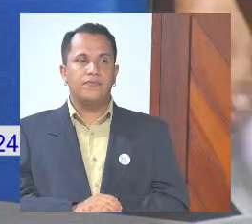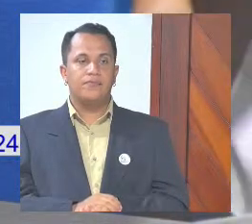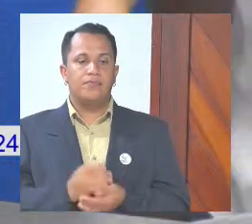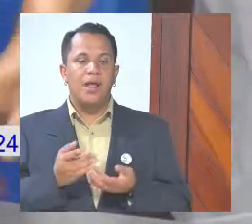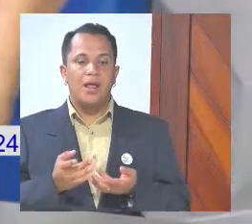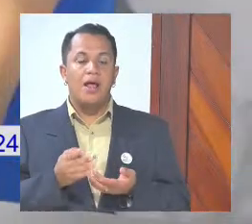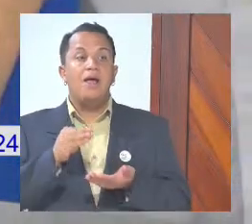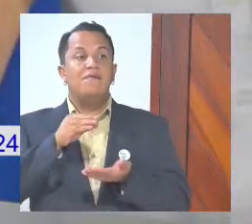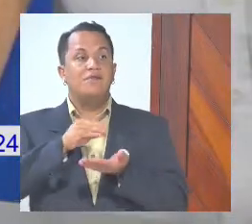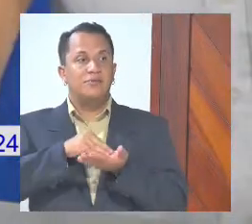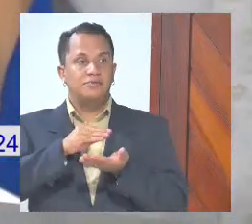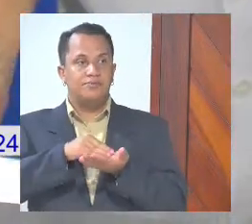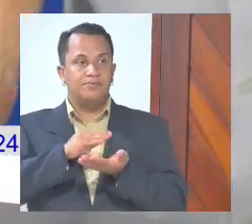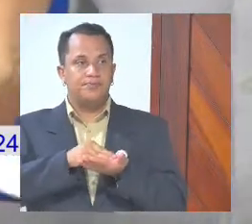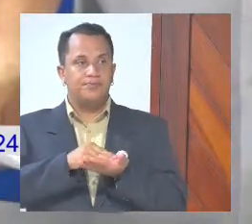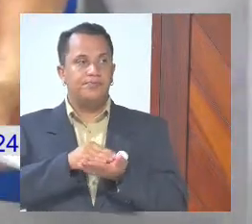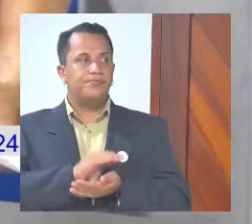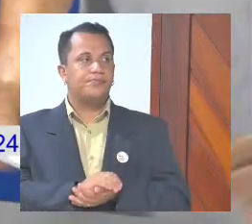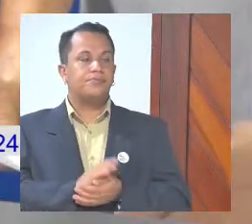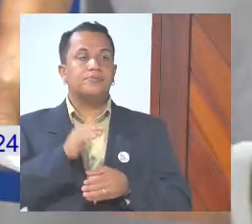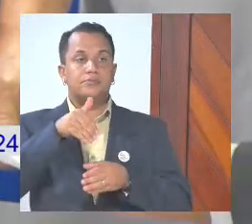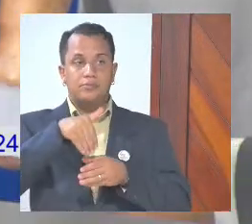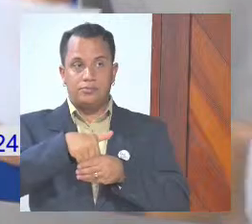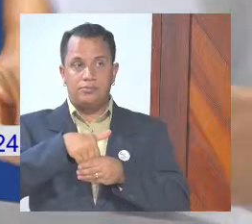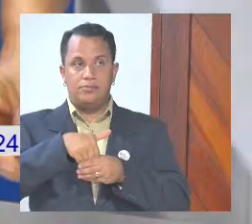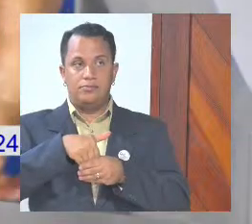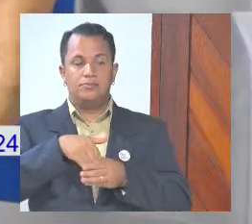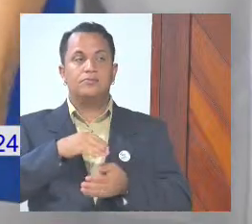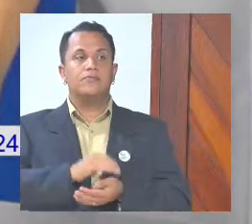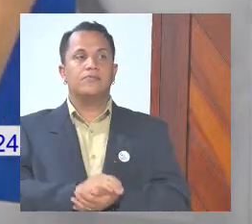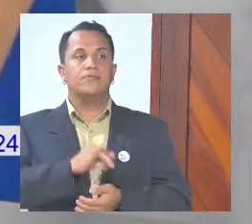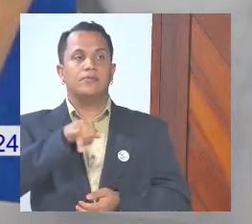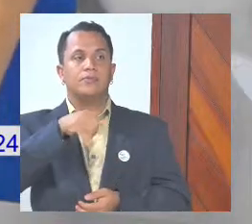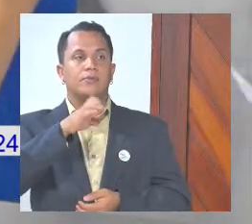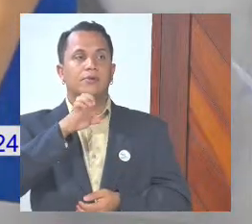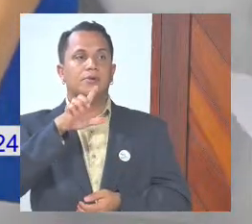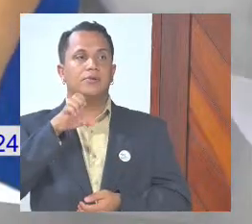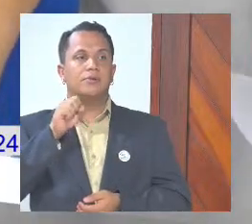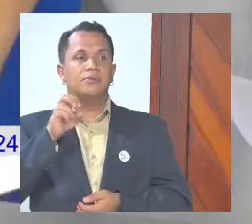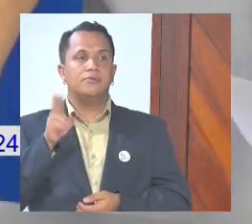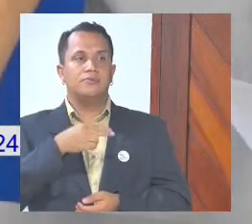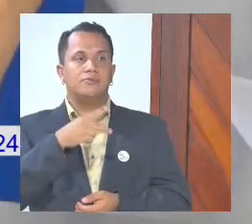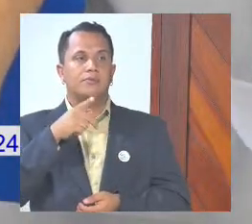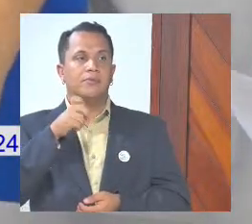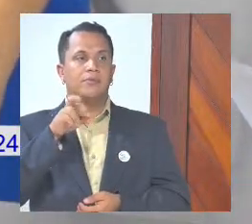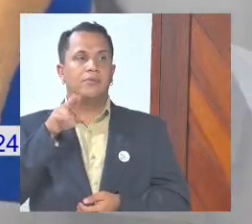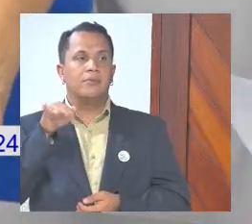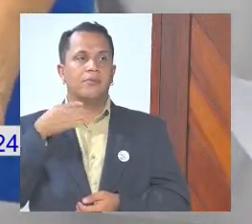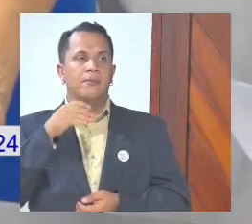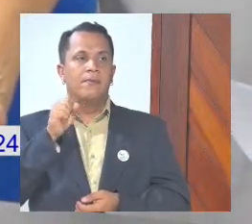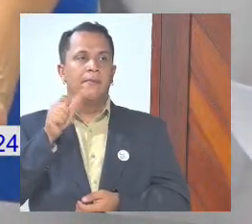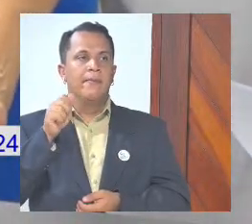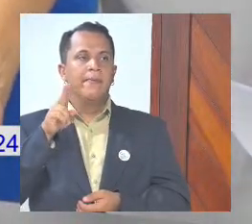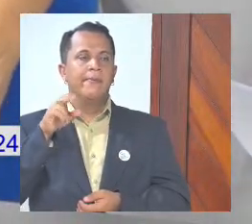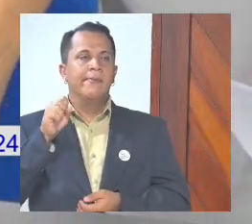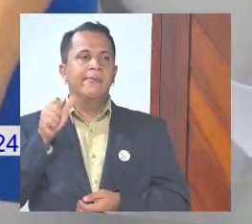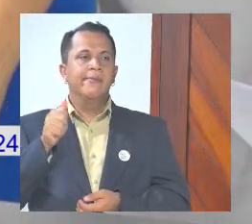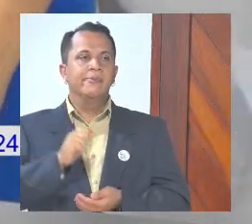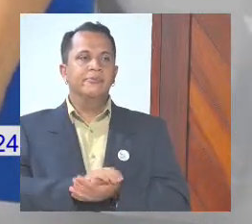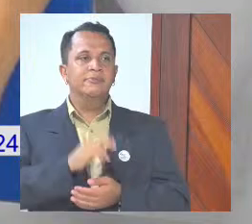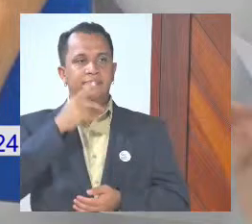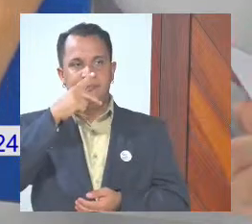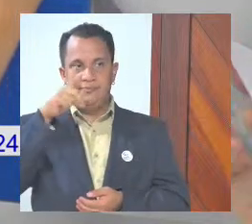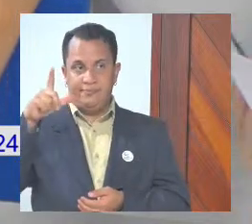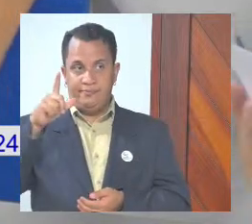Deixaram de comparecer os vereadores Jaelson Pereira Souza, Jaelson do